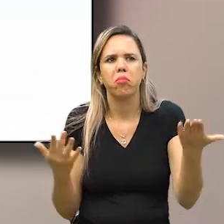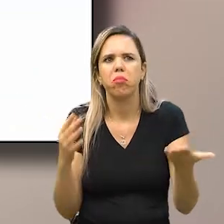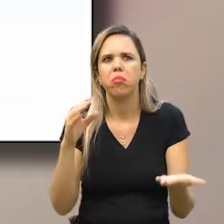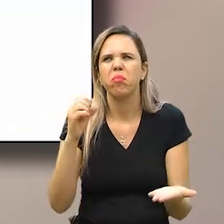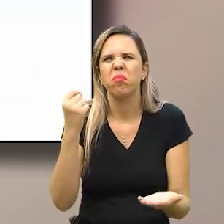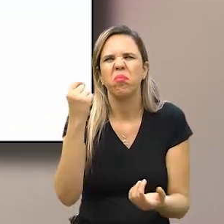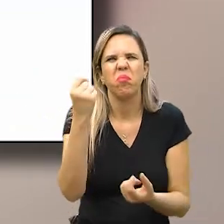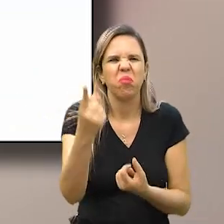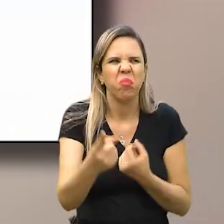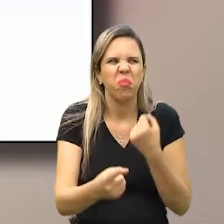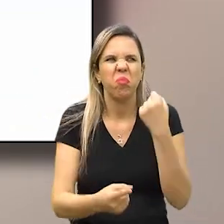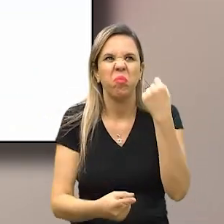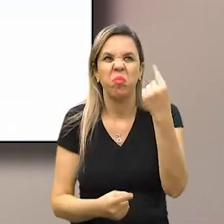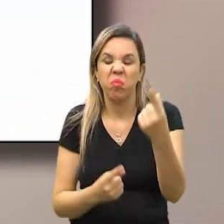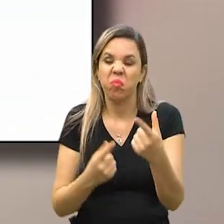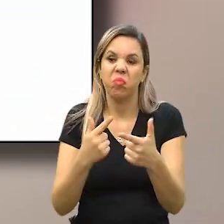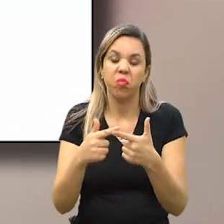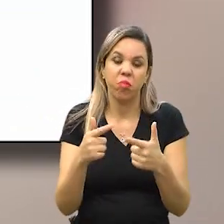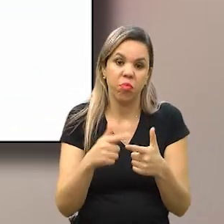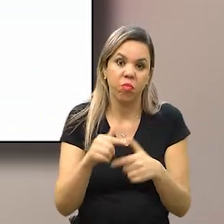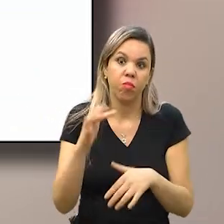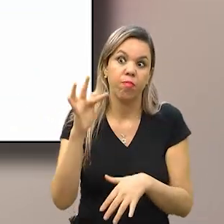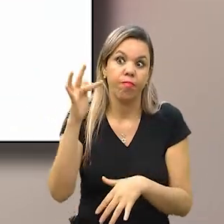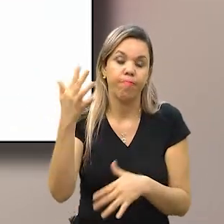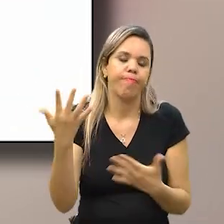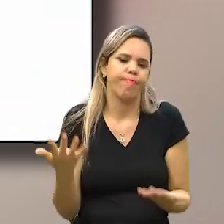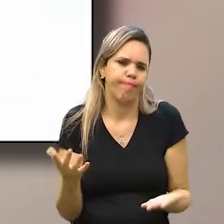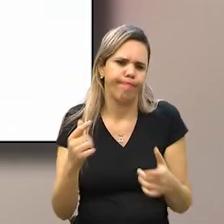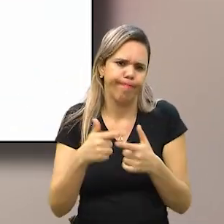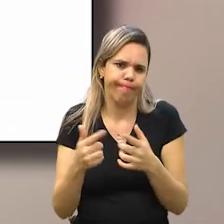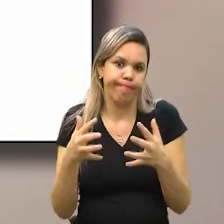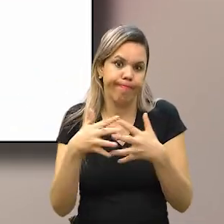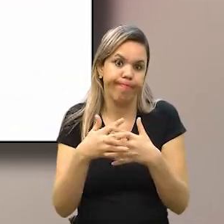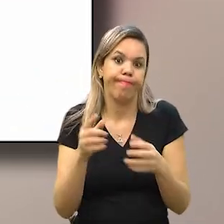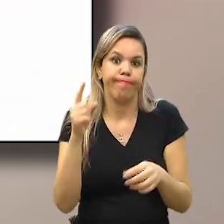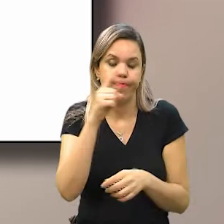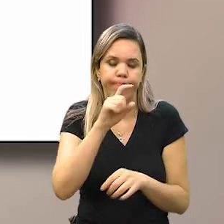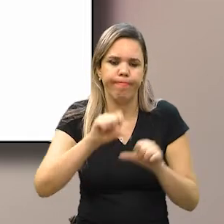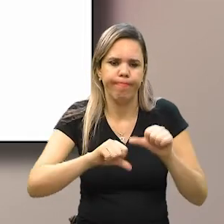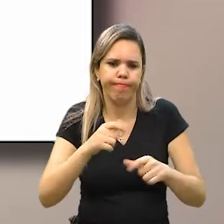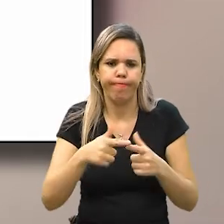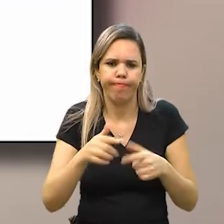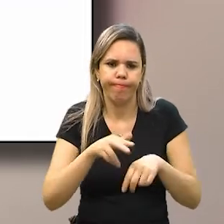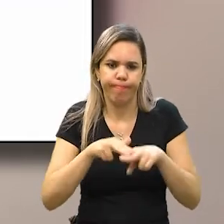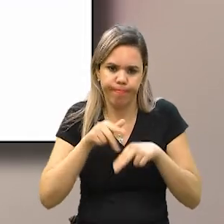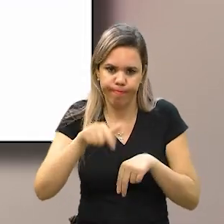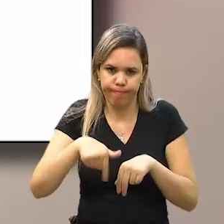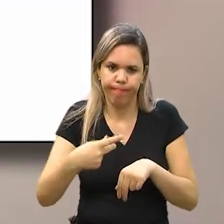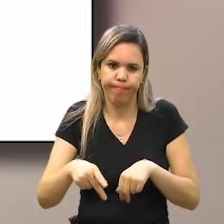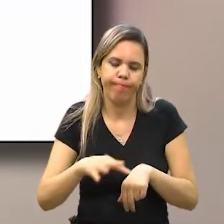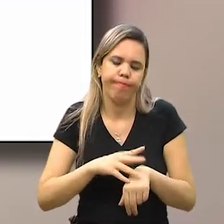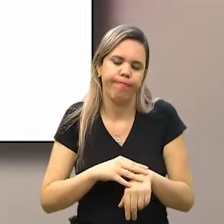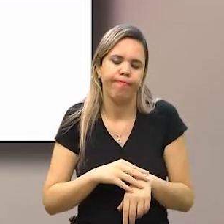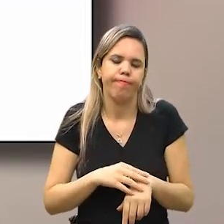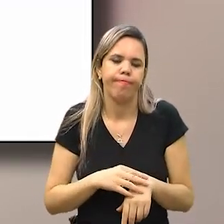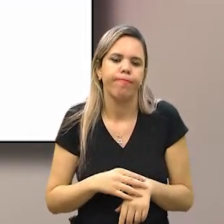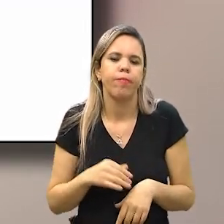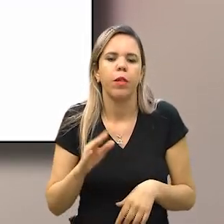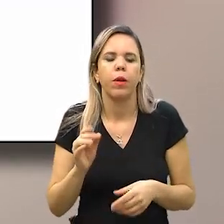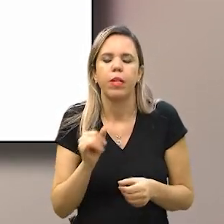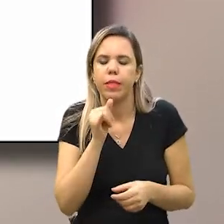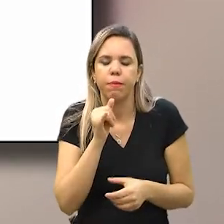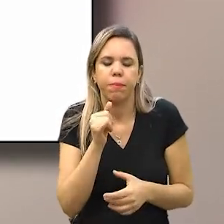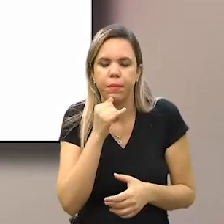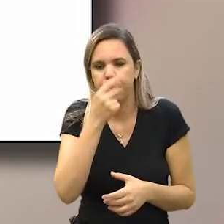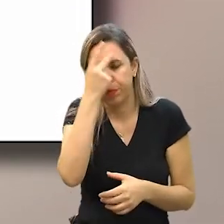Eventualmente, mais raramente, você pode ter complicações do herpes zoster. Tá? A complicação mais frequente do herpes